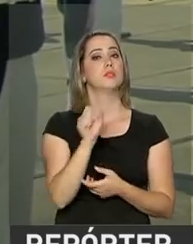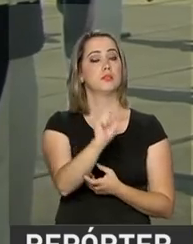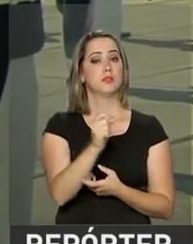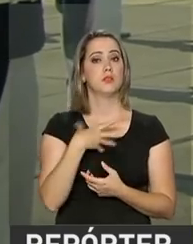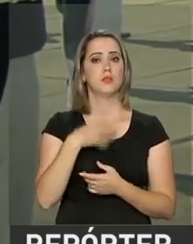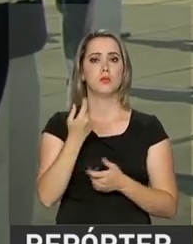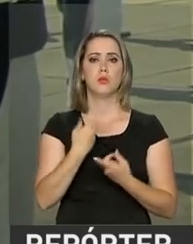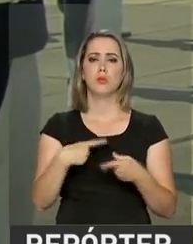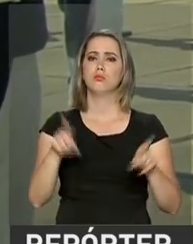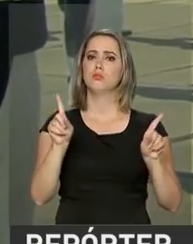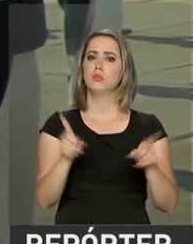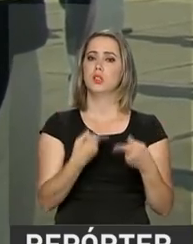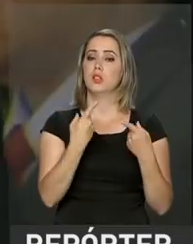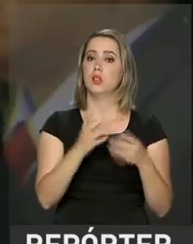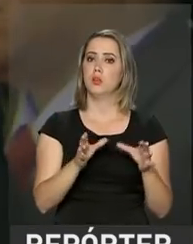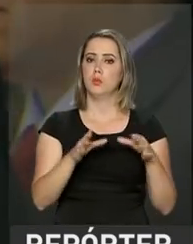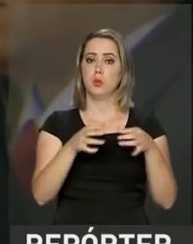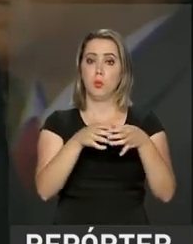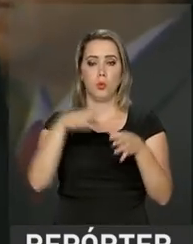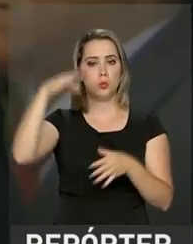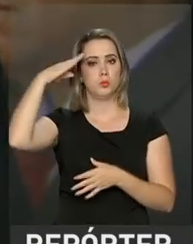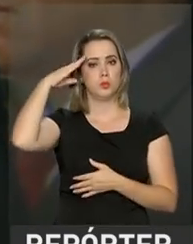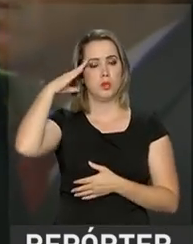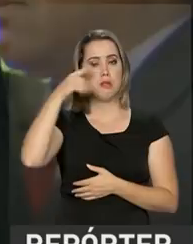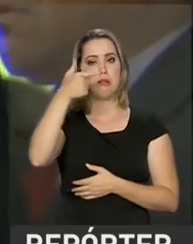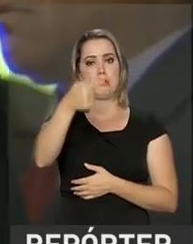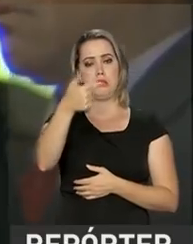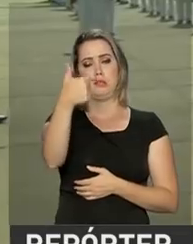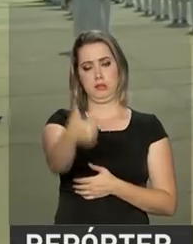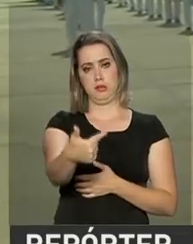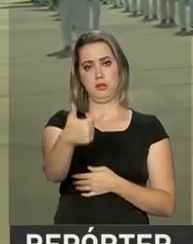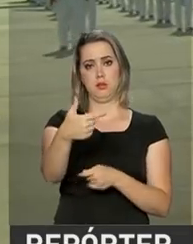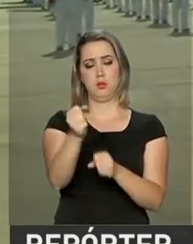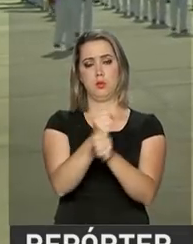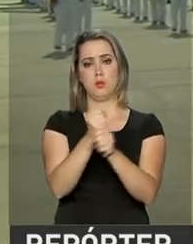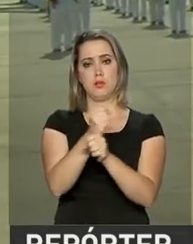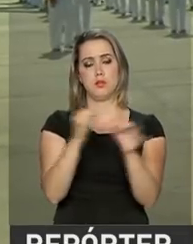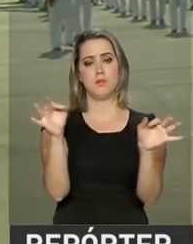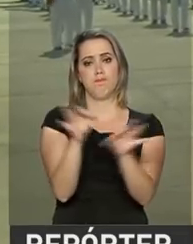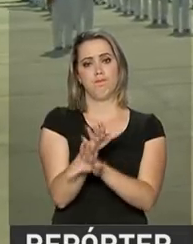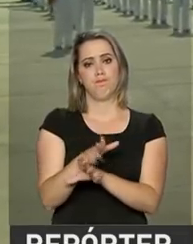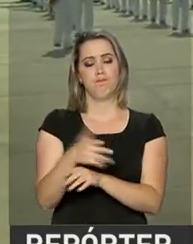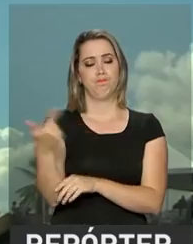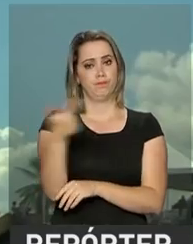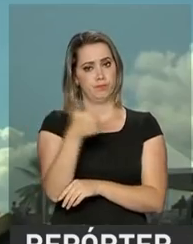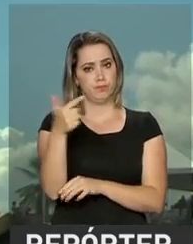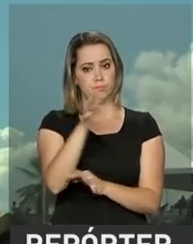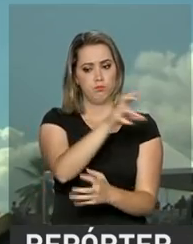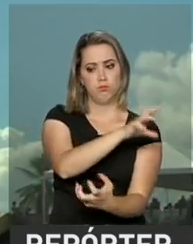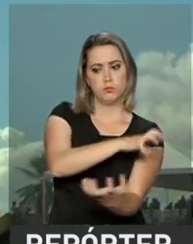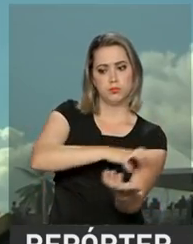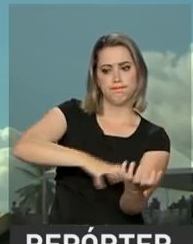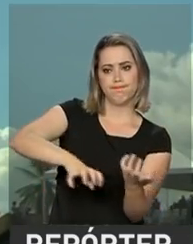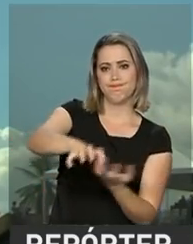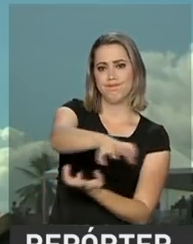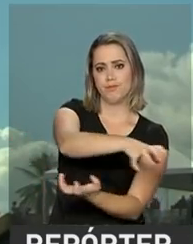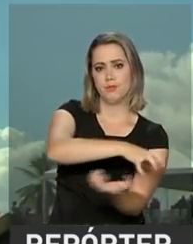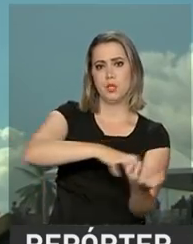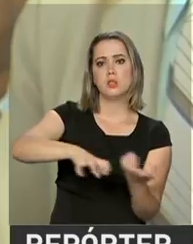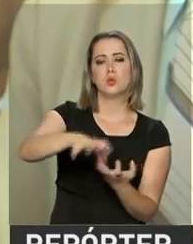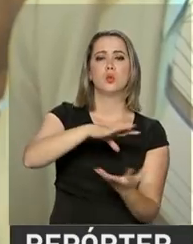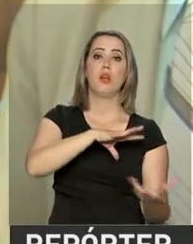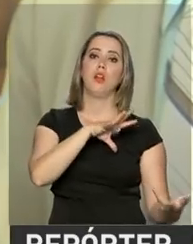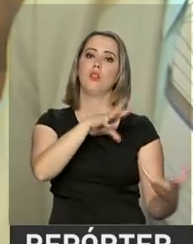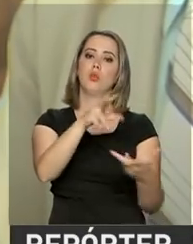pelos militares celebravam 72 anos do fim da segunda guerra mundial monumento nacional aos mortos no rio de